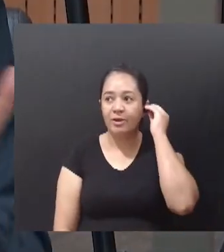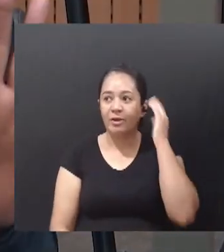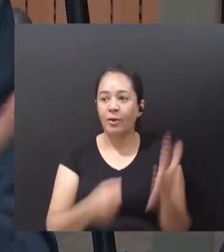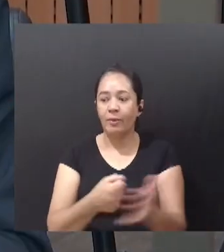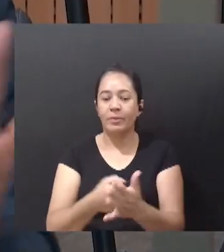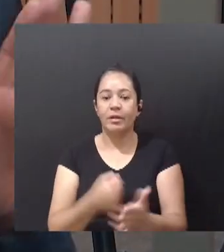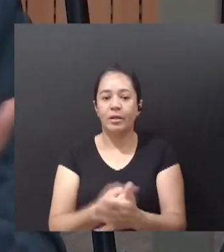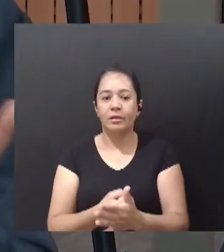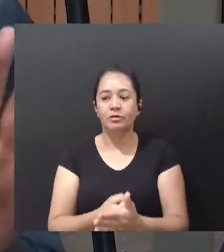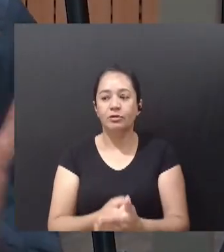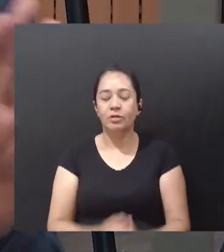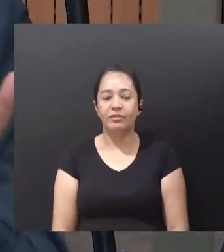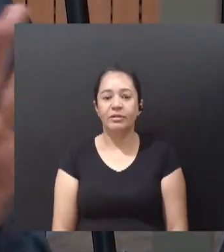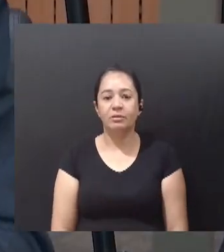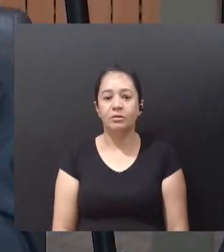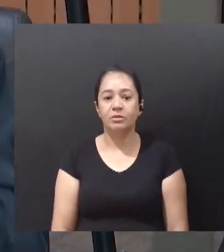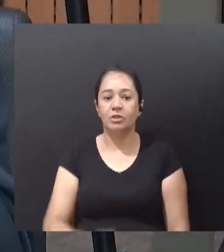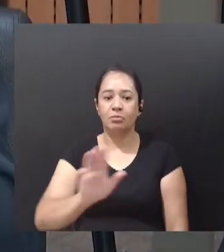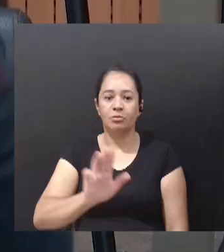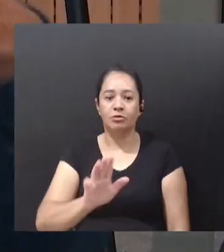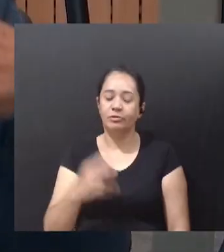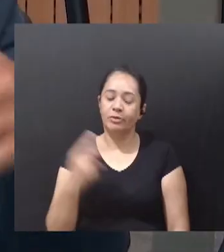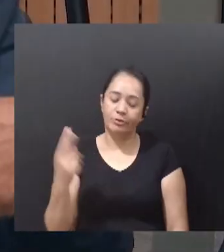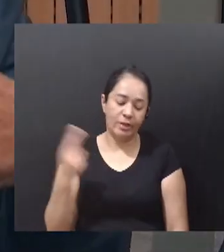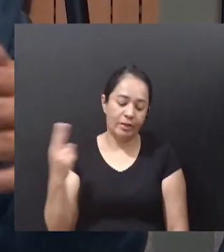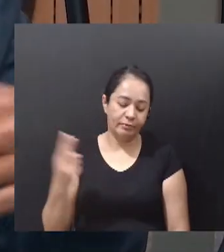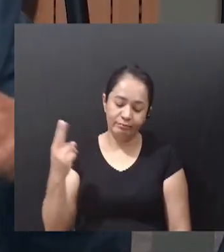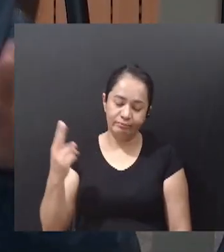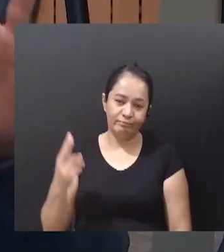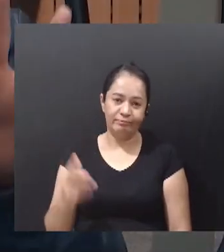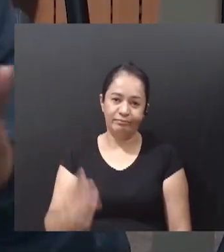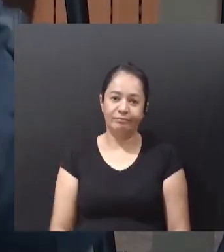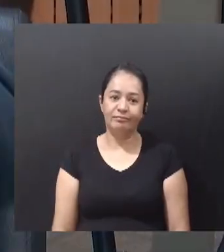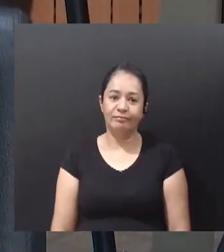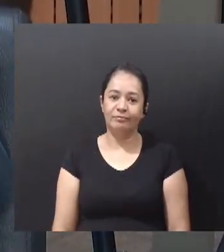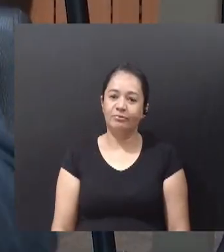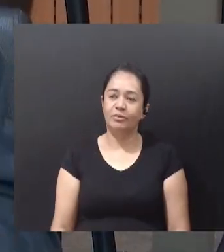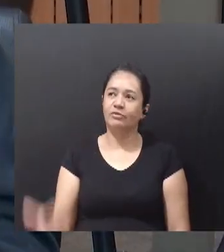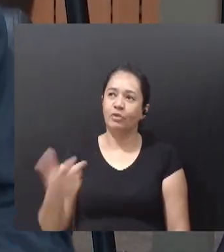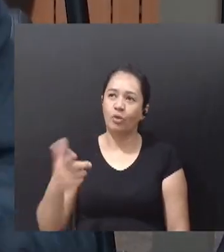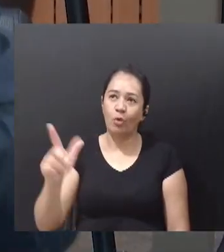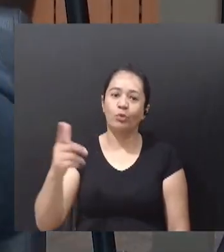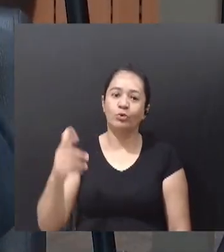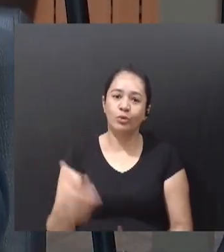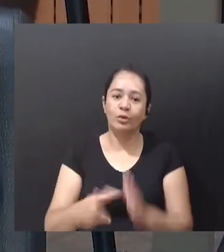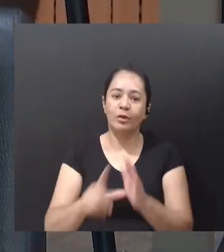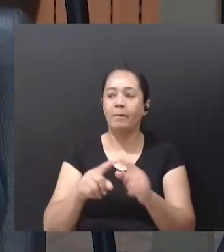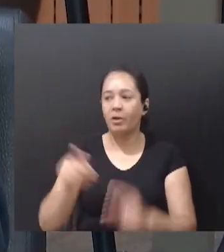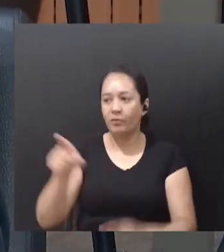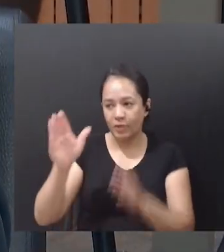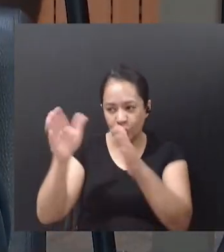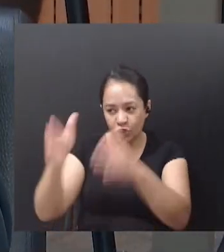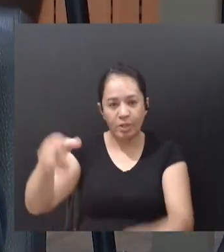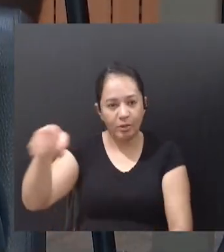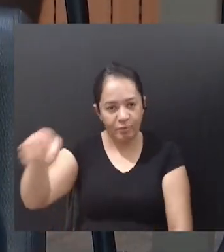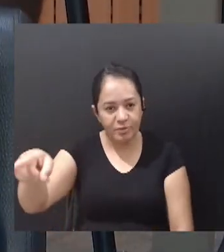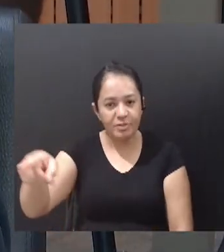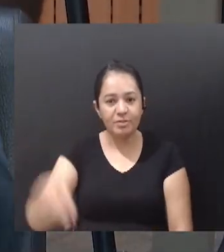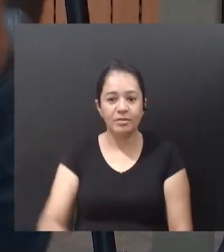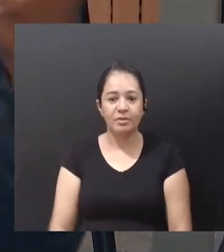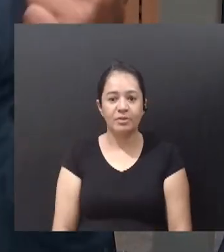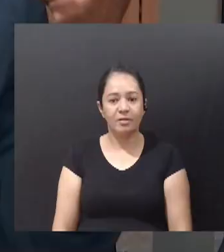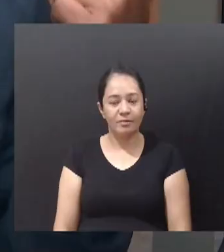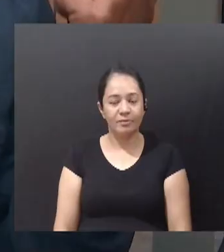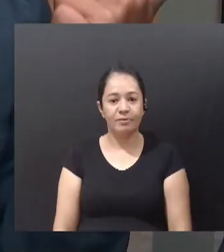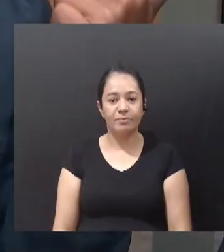Lula é o cima. Não adianta, não adianta. Vai vir outros antes, tal, mas vai ser você. E aí, eu falo primeiro presidente preto,